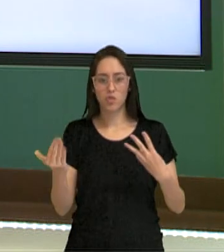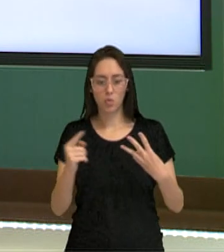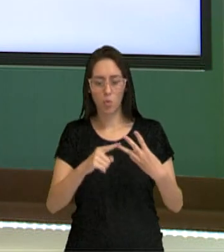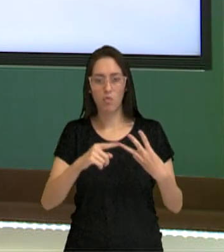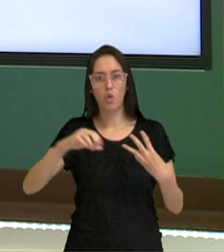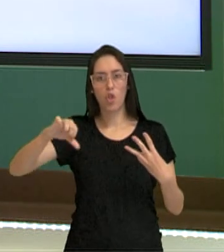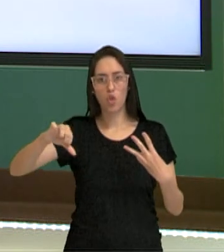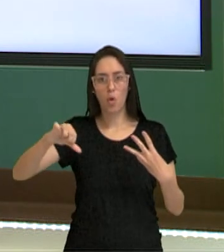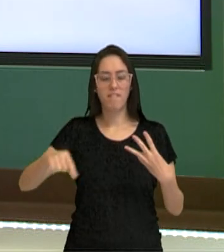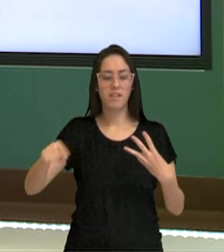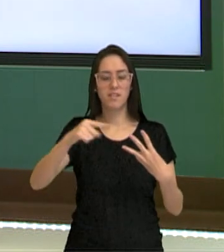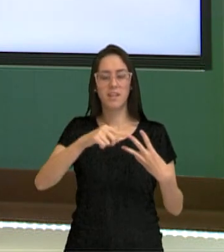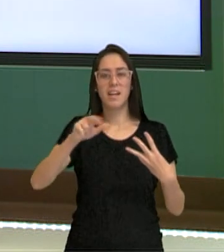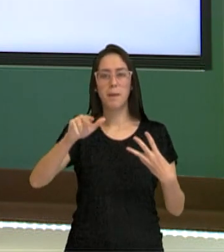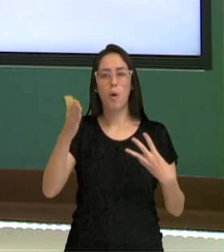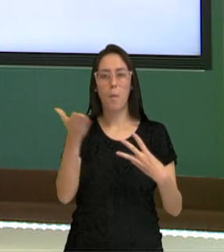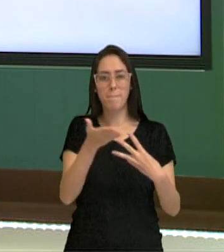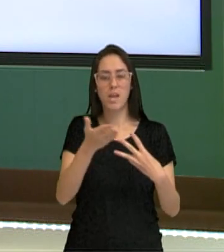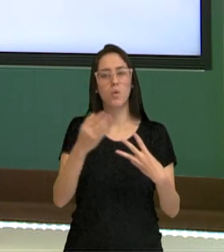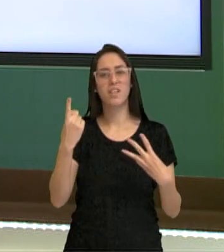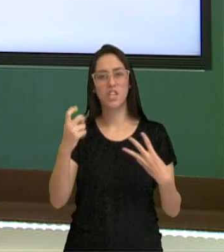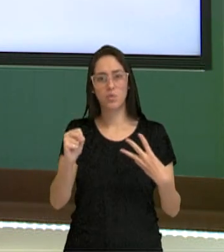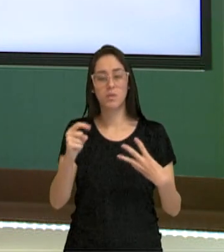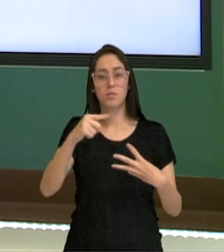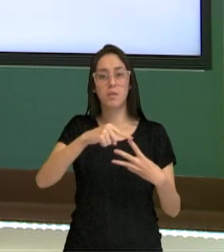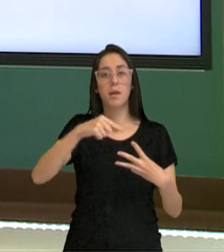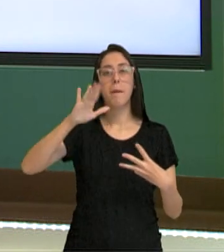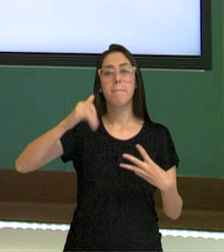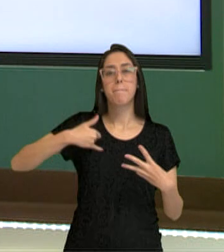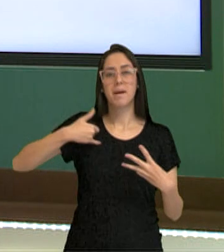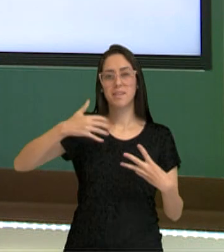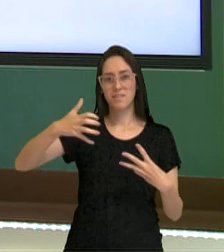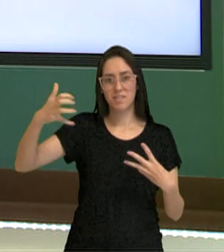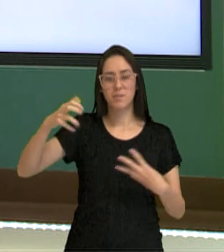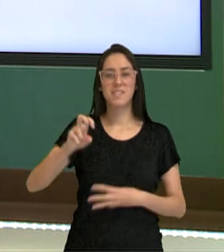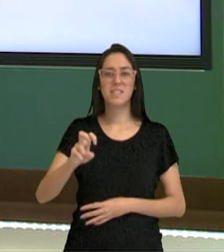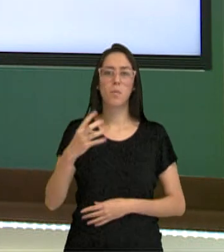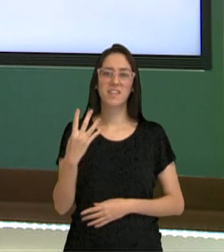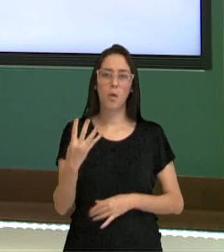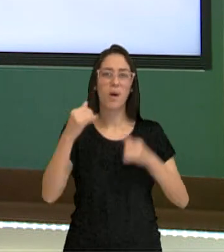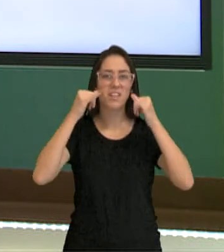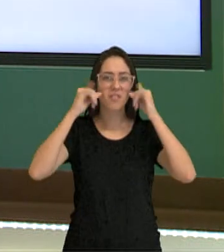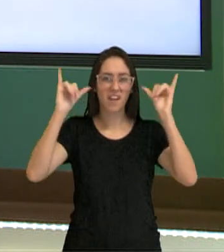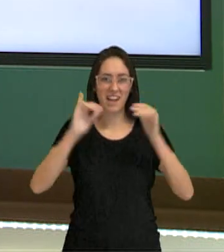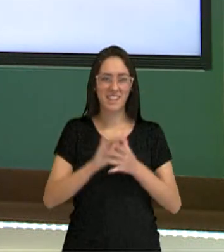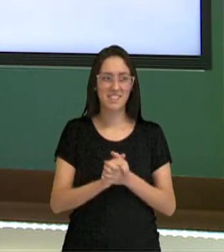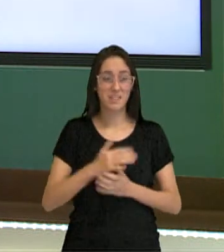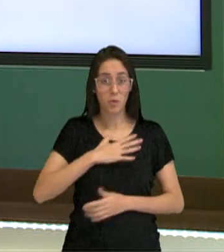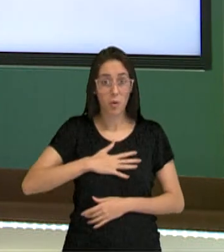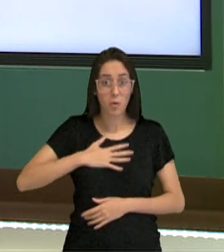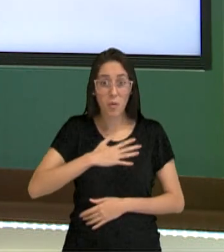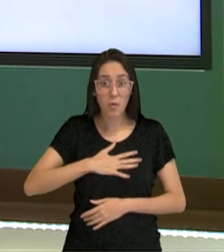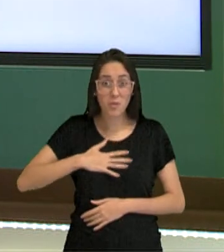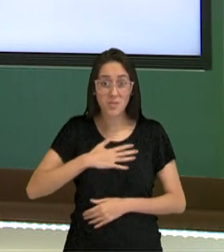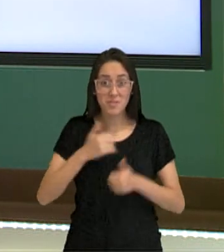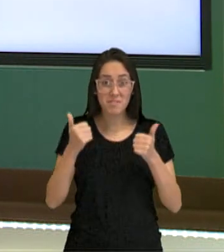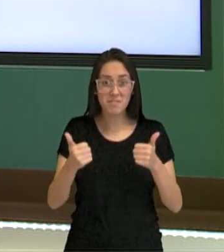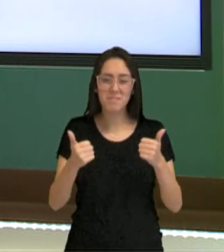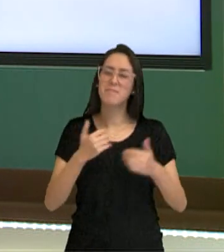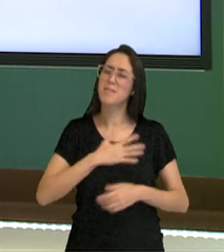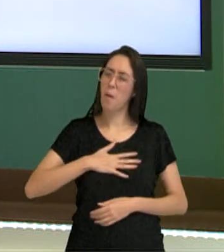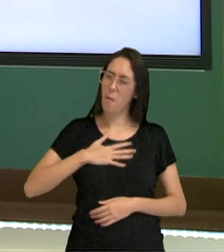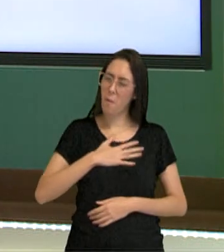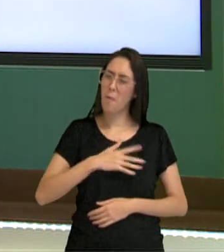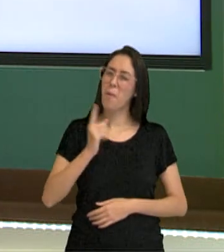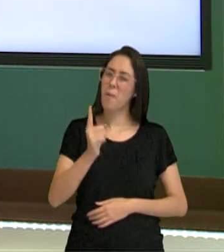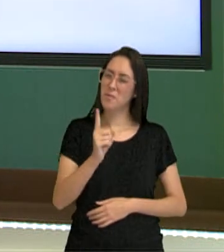meio, 18. E o irmão mais velho, 54 vacas. Gostou desse problema? Ah, gostou, né? Não vem dizer